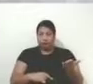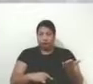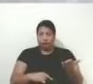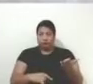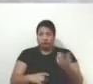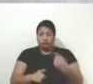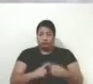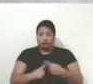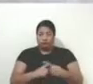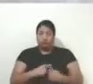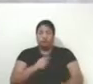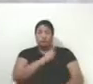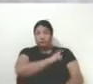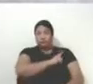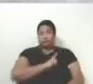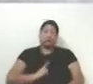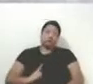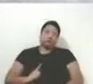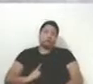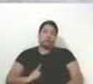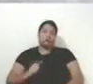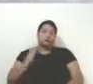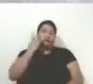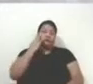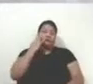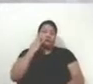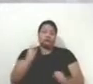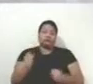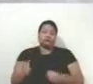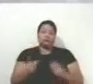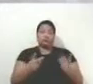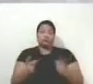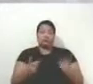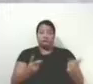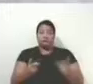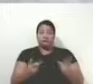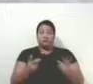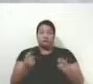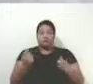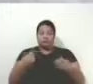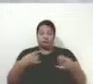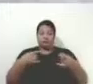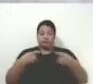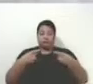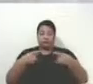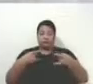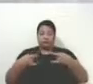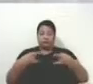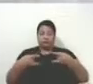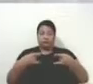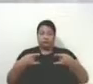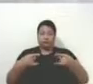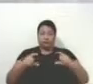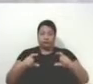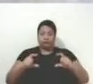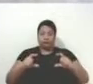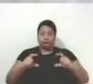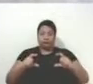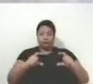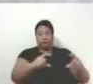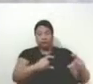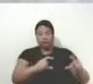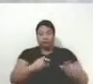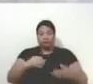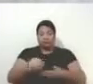governador, ao vender as ações, Botucatu vai junto, e Botucatu vai junto de graça, porque, quando